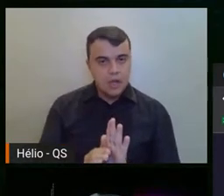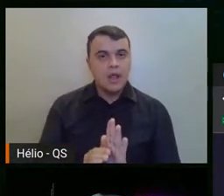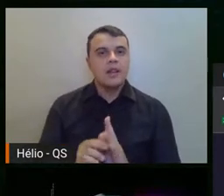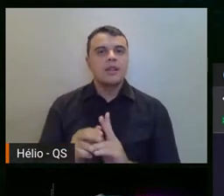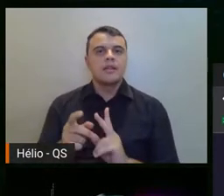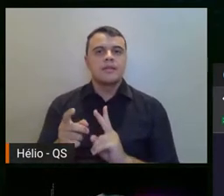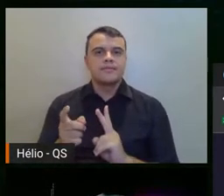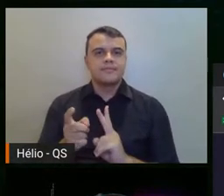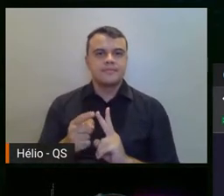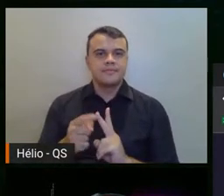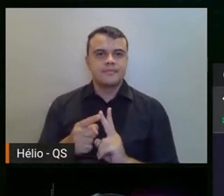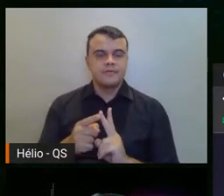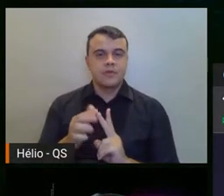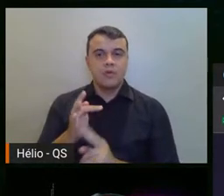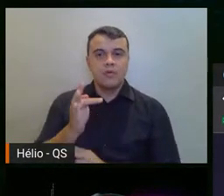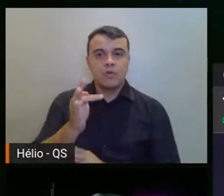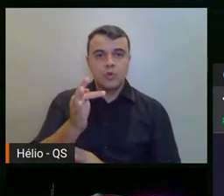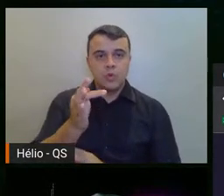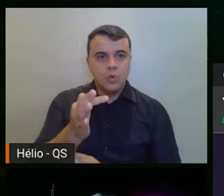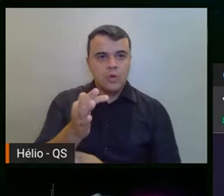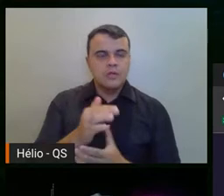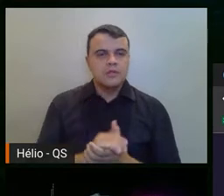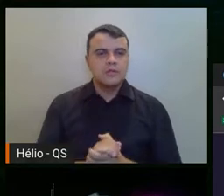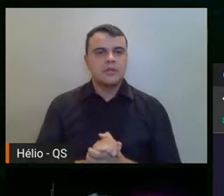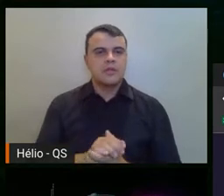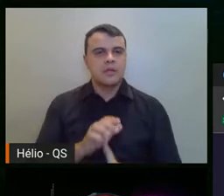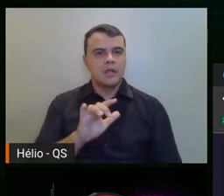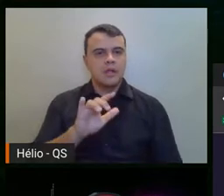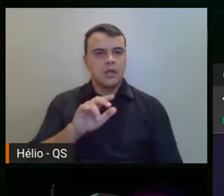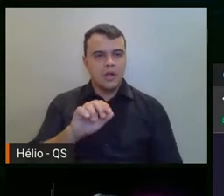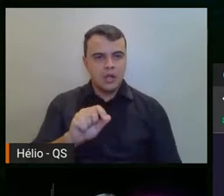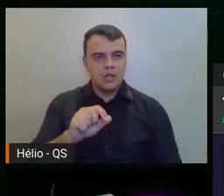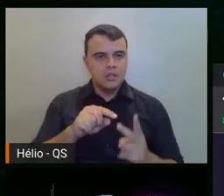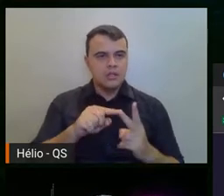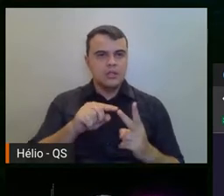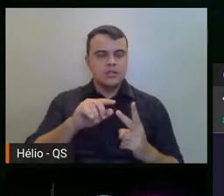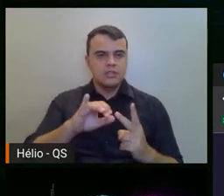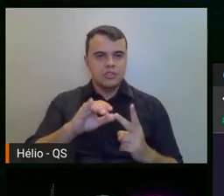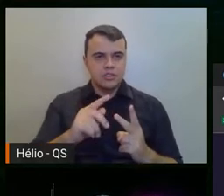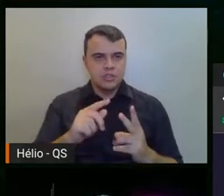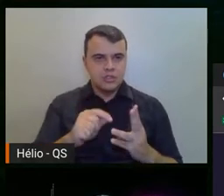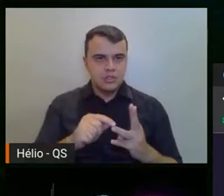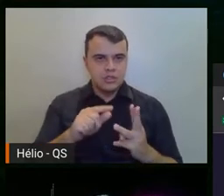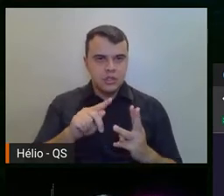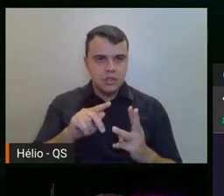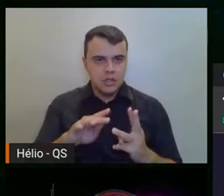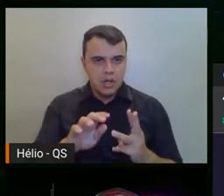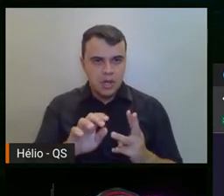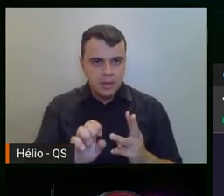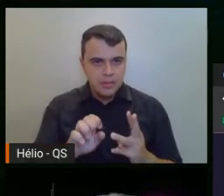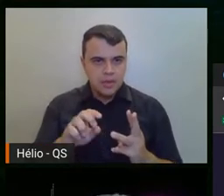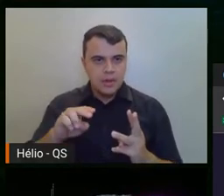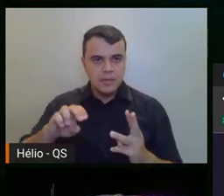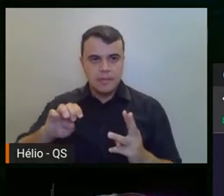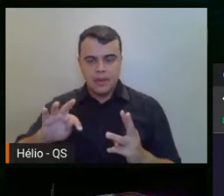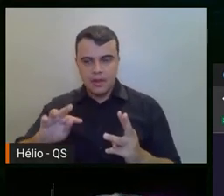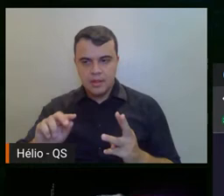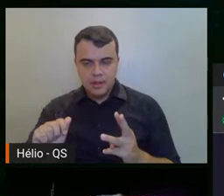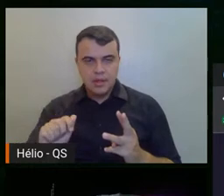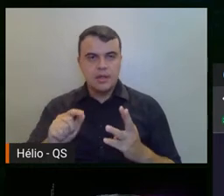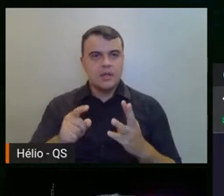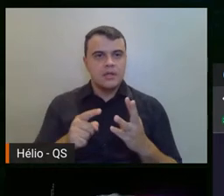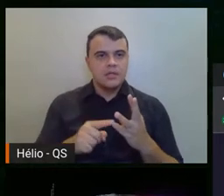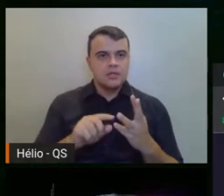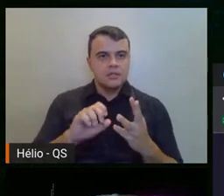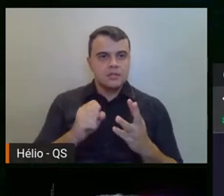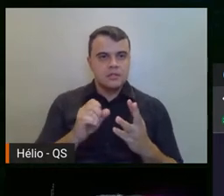que a gente chama de carreiras do Futuro machine learning blockchain game de veloper tem Roblox metal versus é